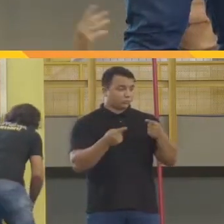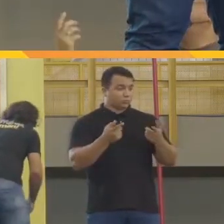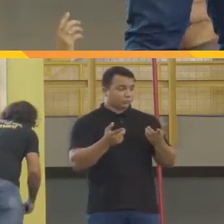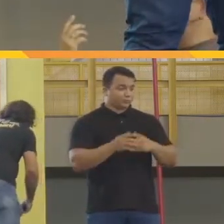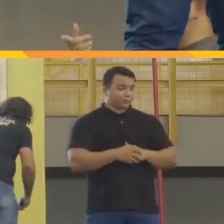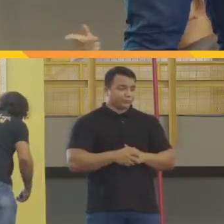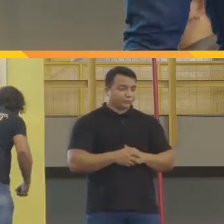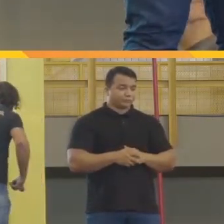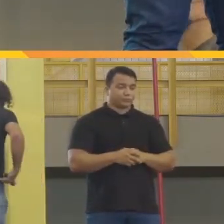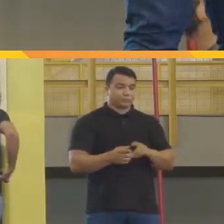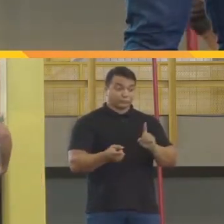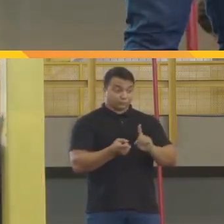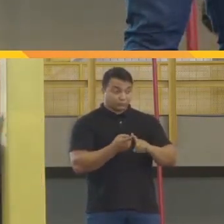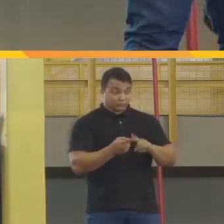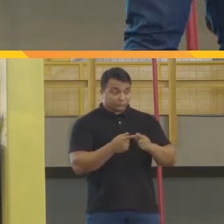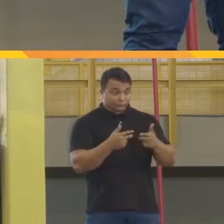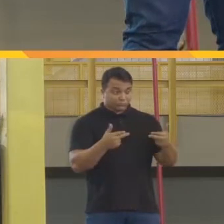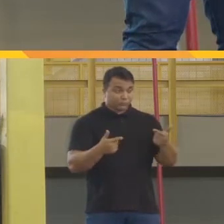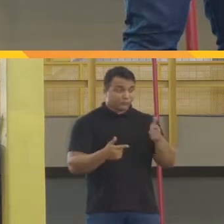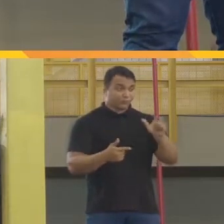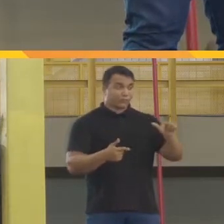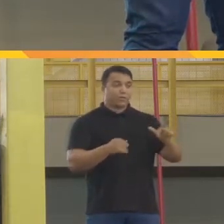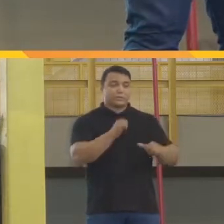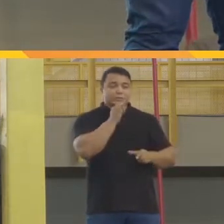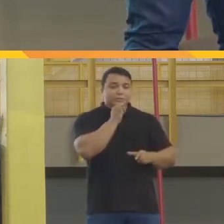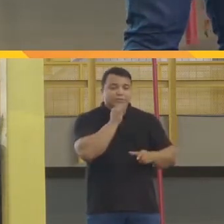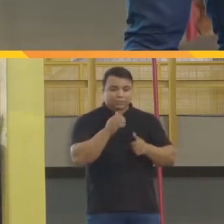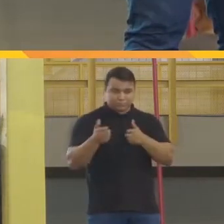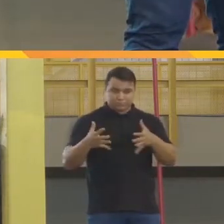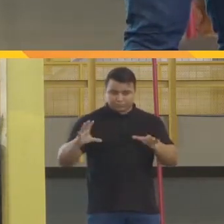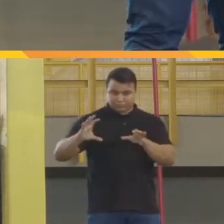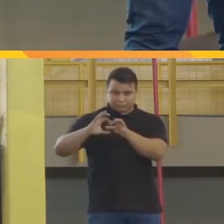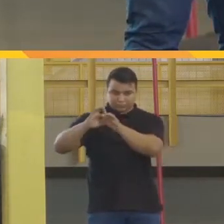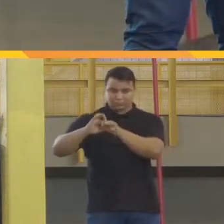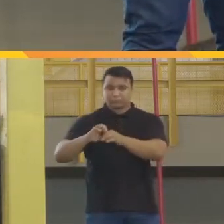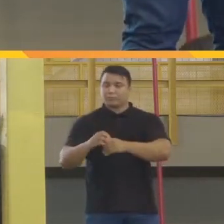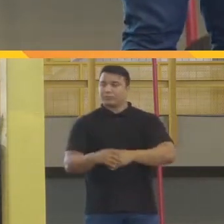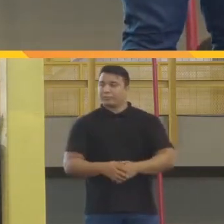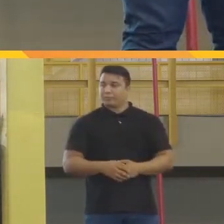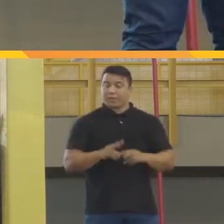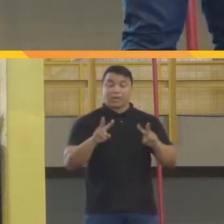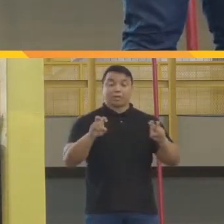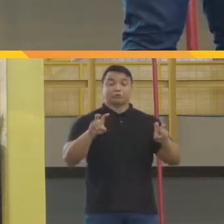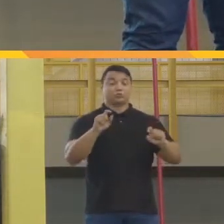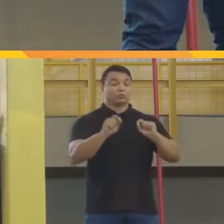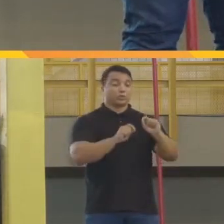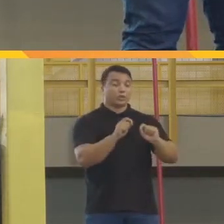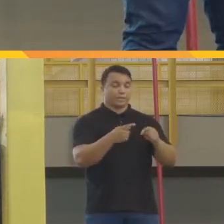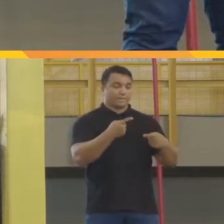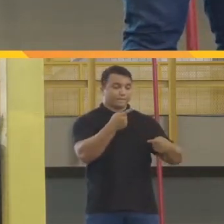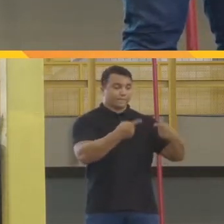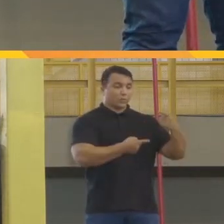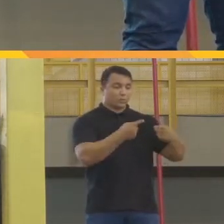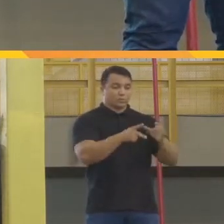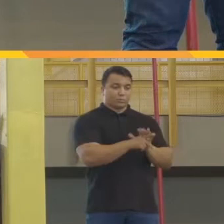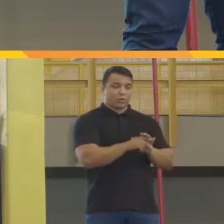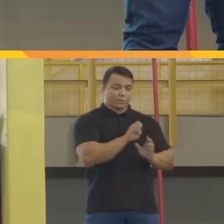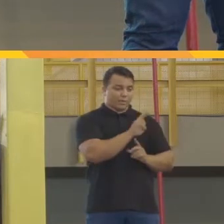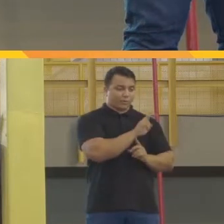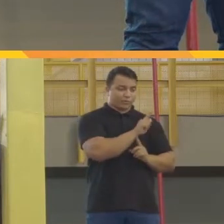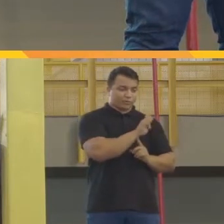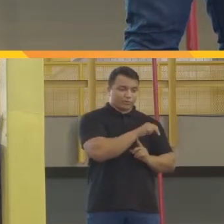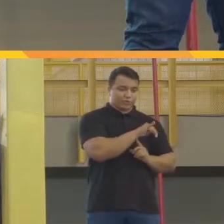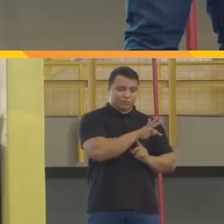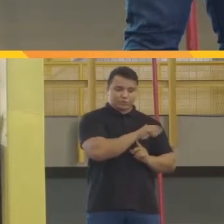tá? Outra coisa importante, só para pontuar esse exemplo que o Pedro falou muito bem, da questão das políticas higienistas. Elas foram